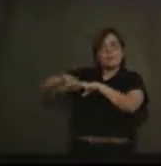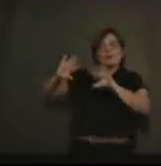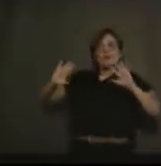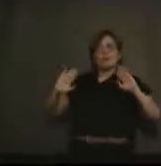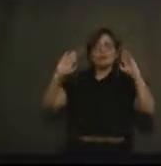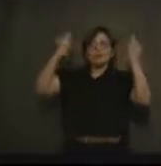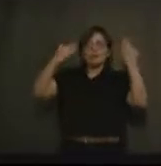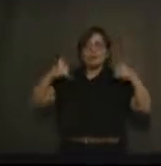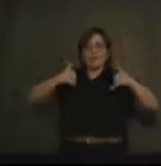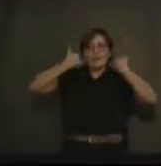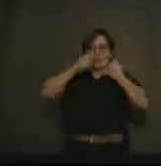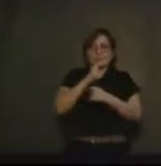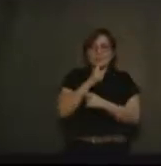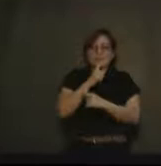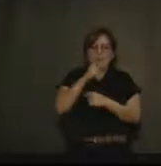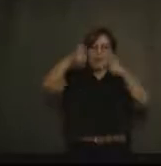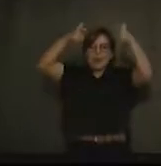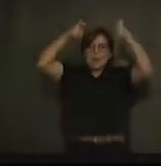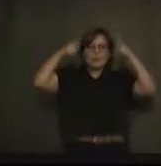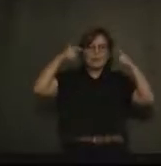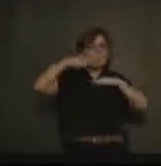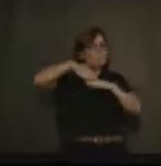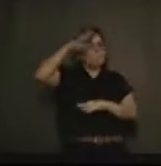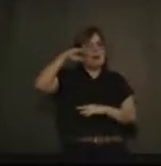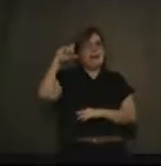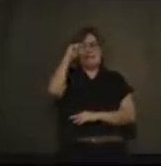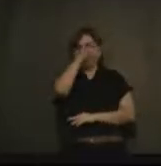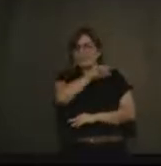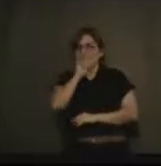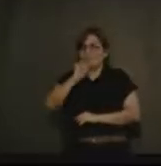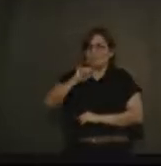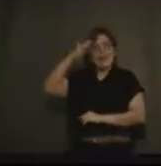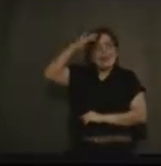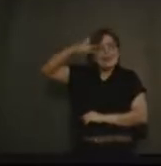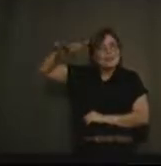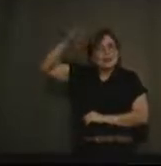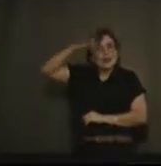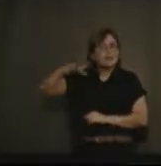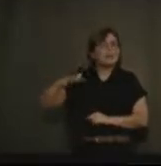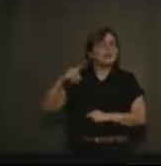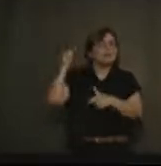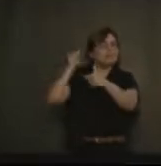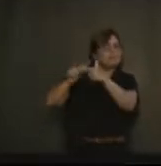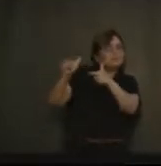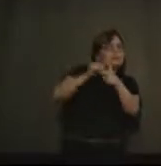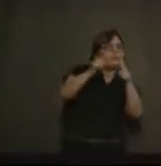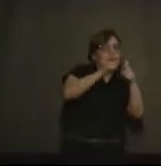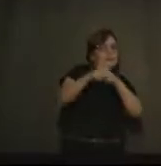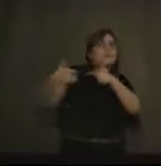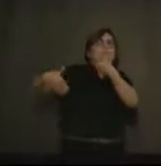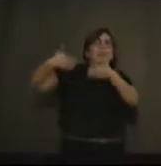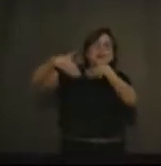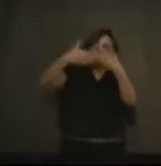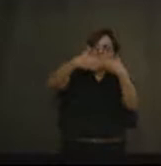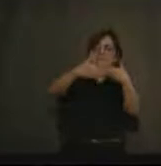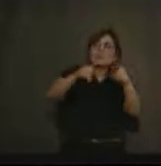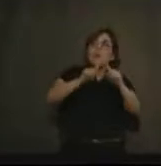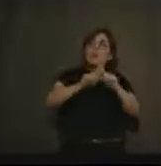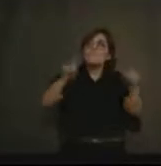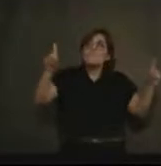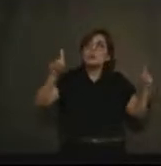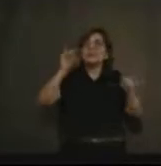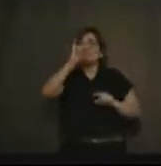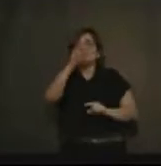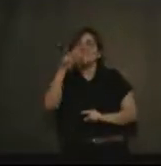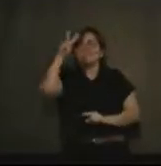difícil do que qualquer dos protagonistas imaginava, muito mais tortuoso o processo, mas, em retrospecto,